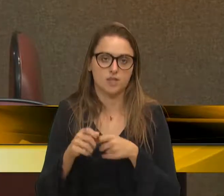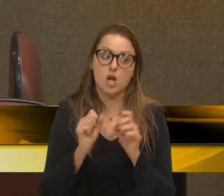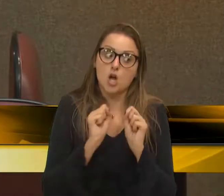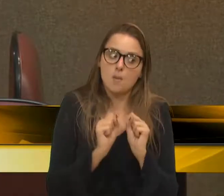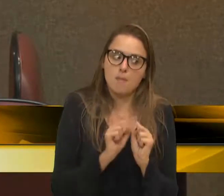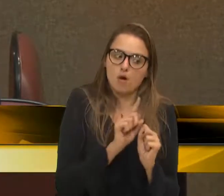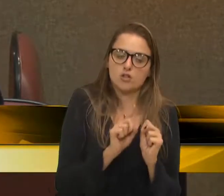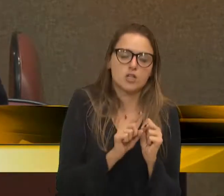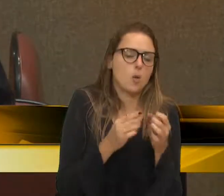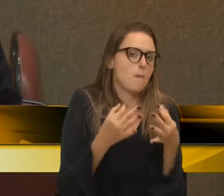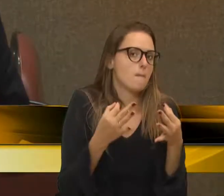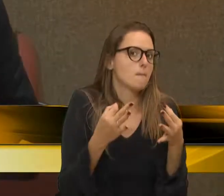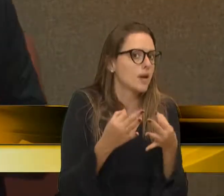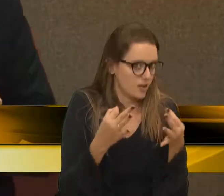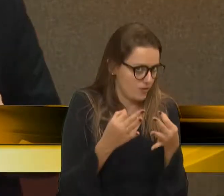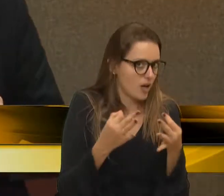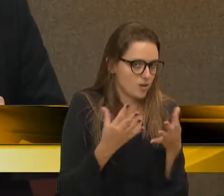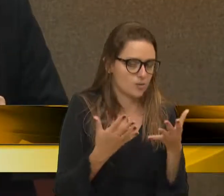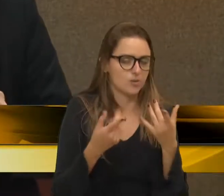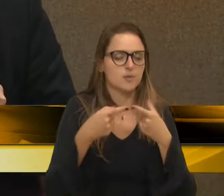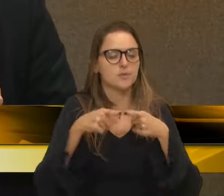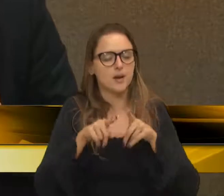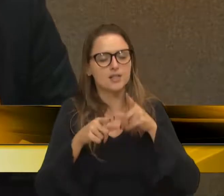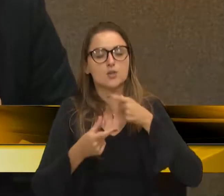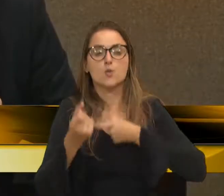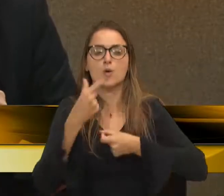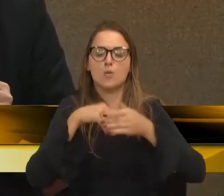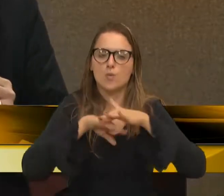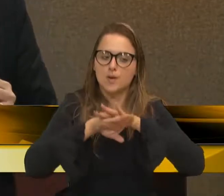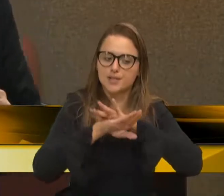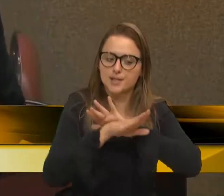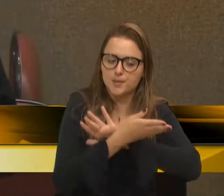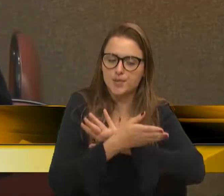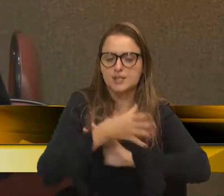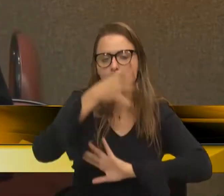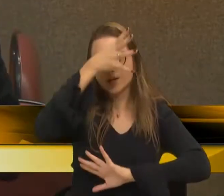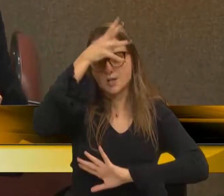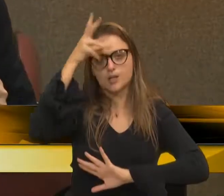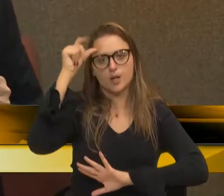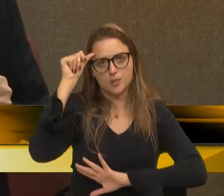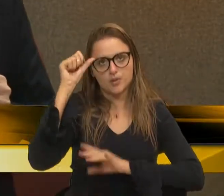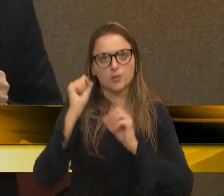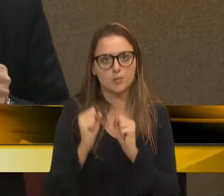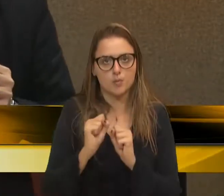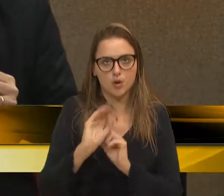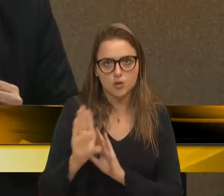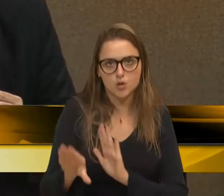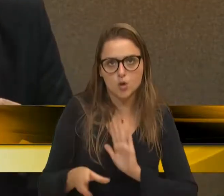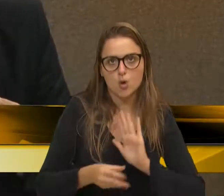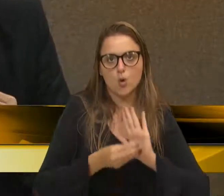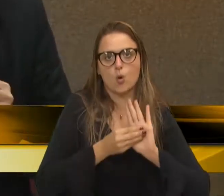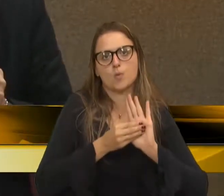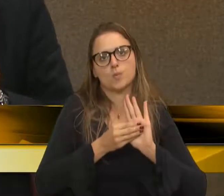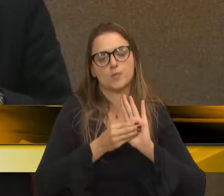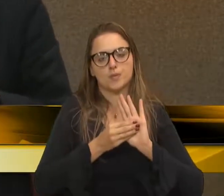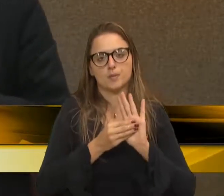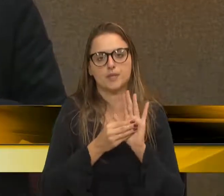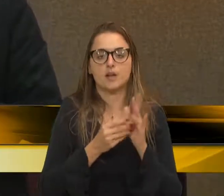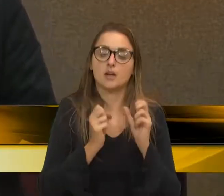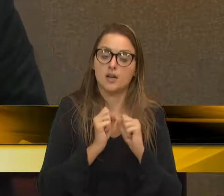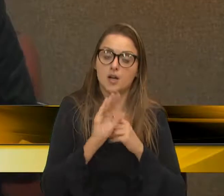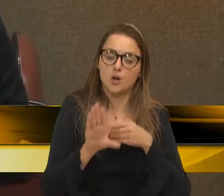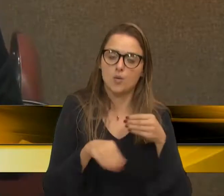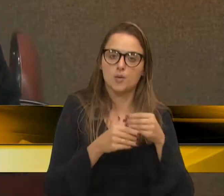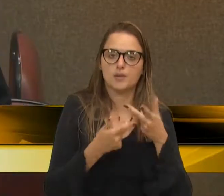ser perfeito, mas com os ajustes que o Executivo pode mandar, modificando o Código de Obras e modificando o